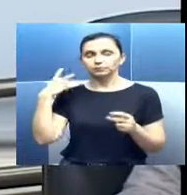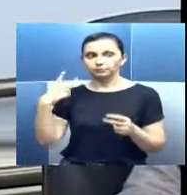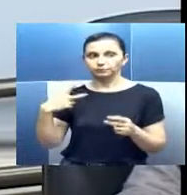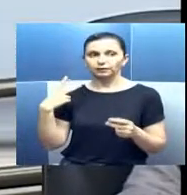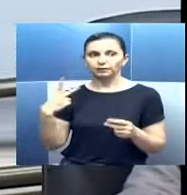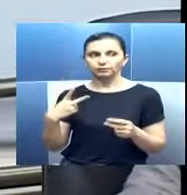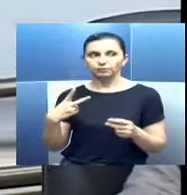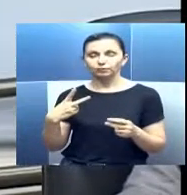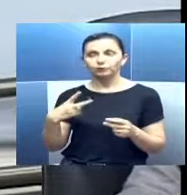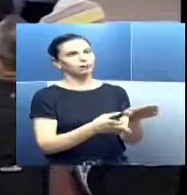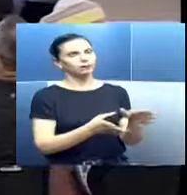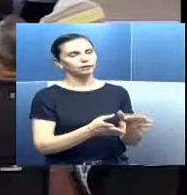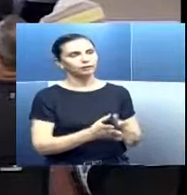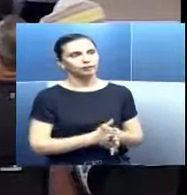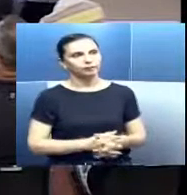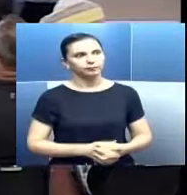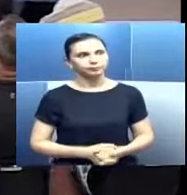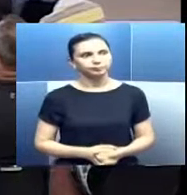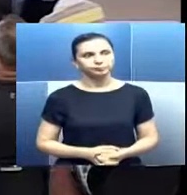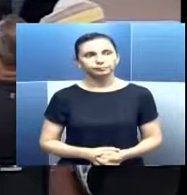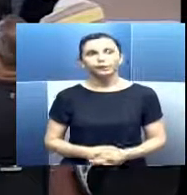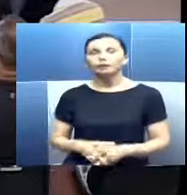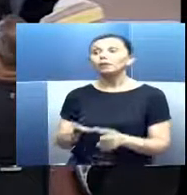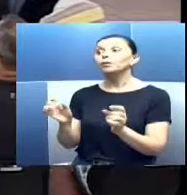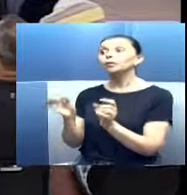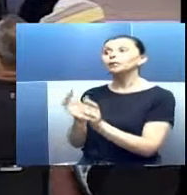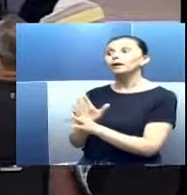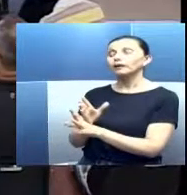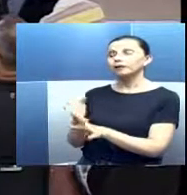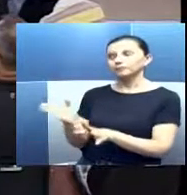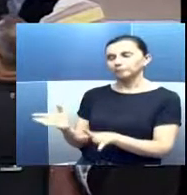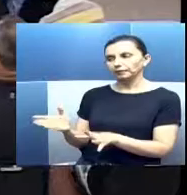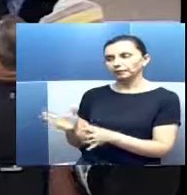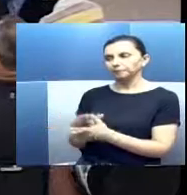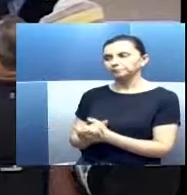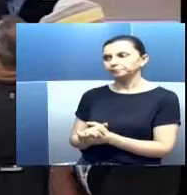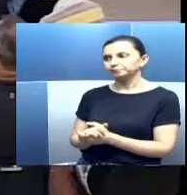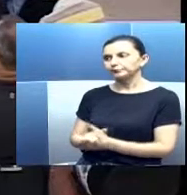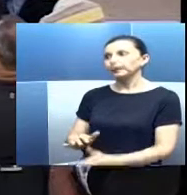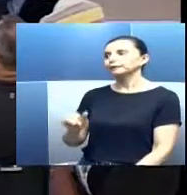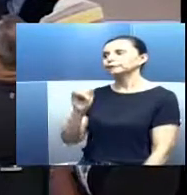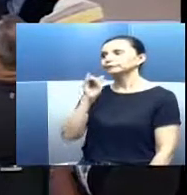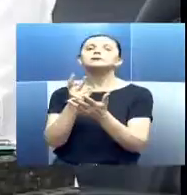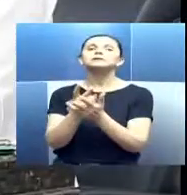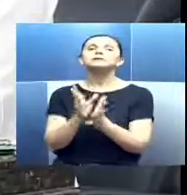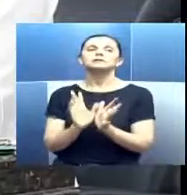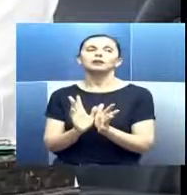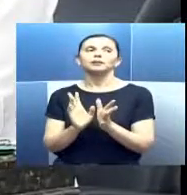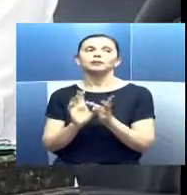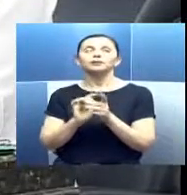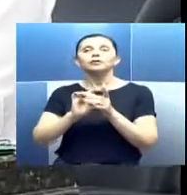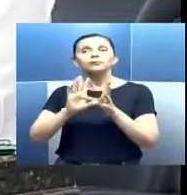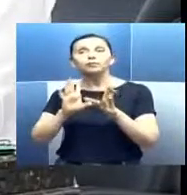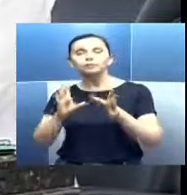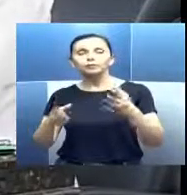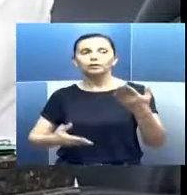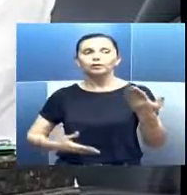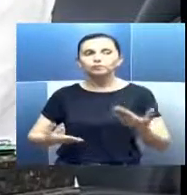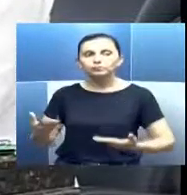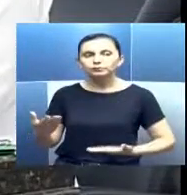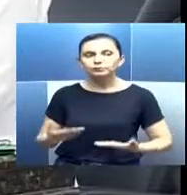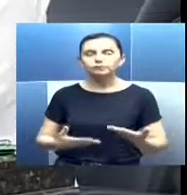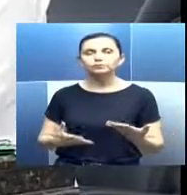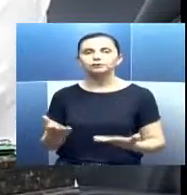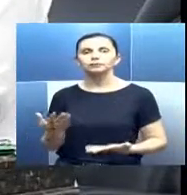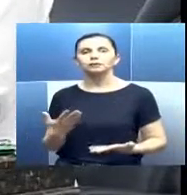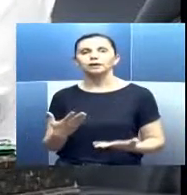tendo a negociação a discussão então foi aberta aos líderes de partido e membros da mesa diretora se hoje